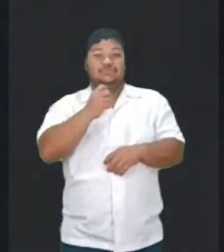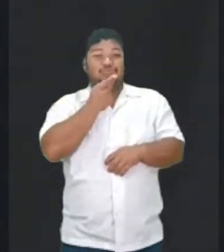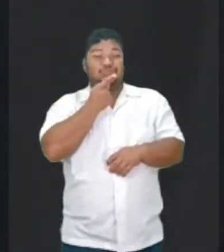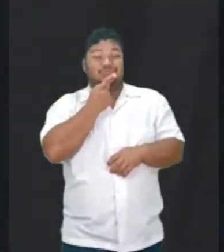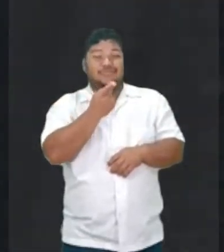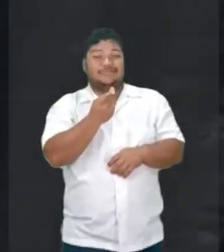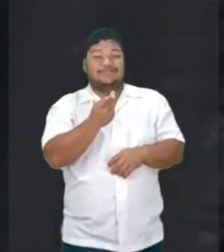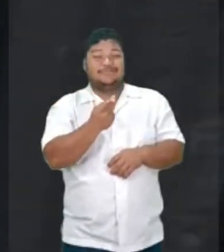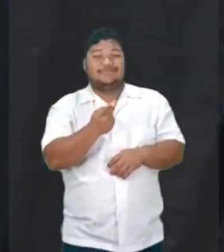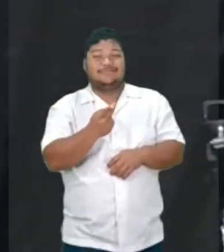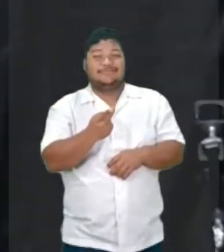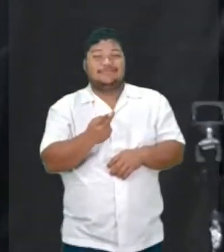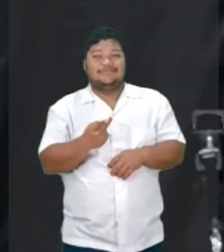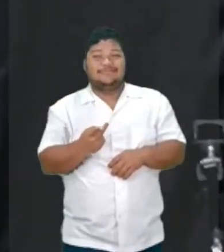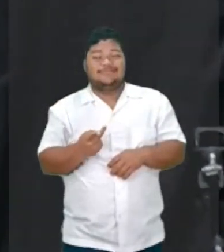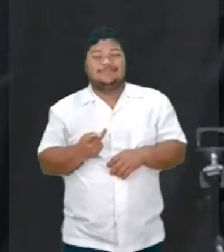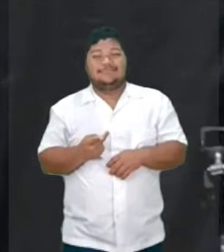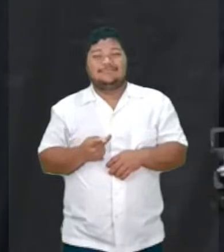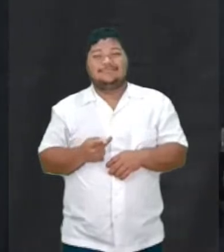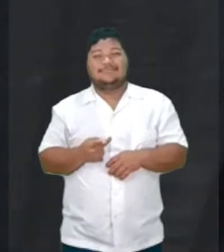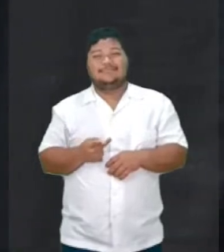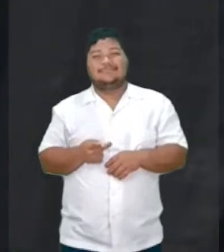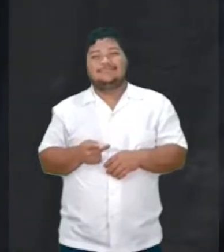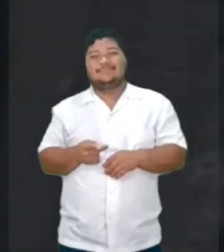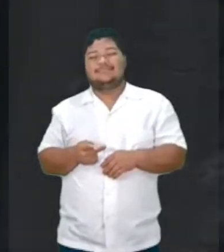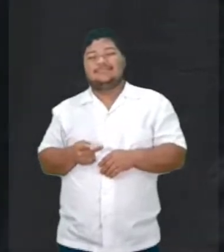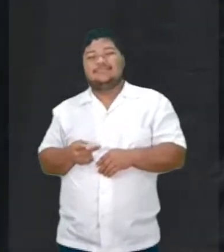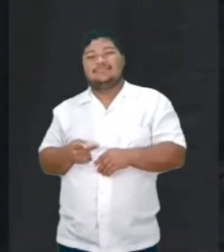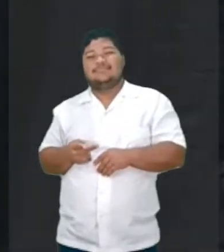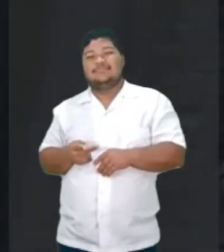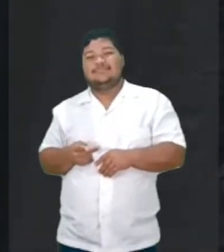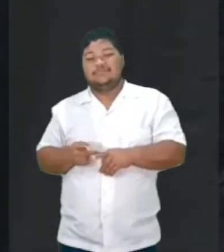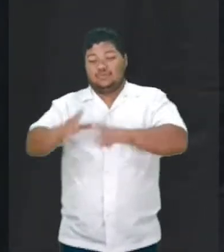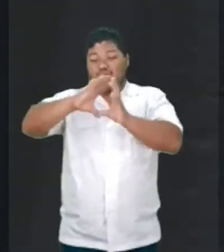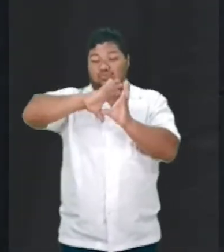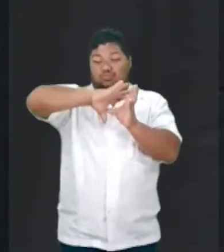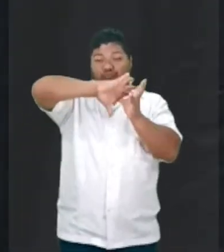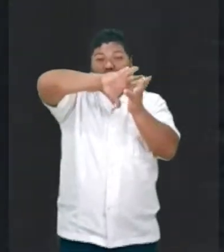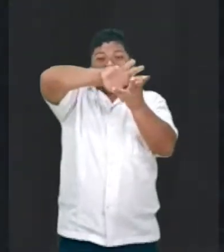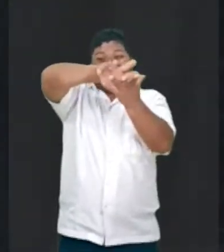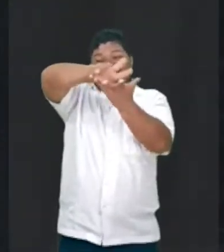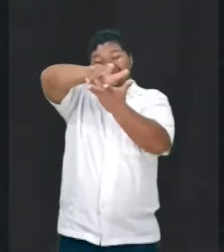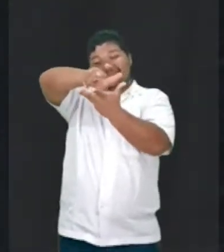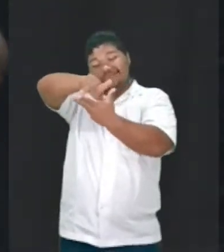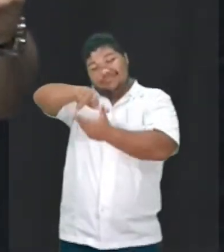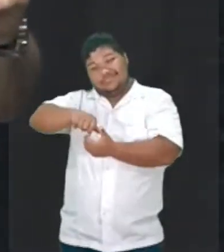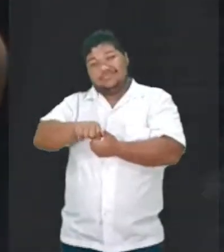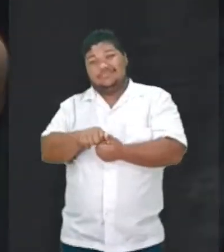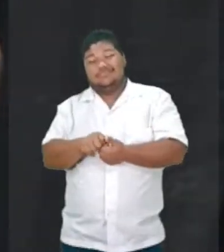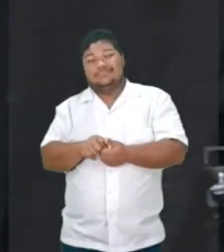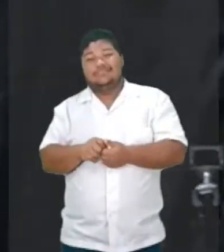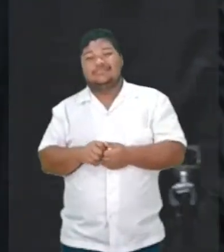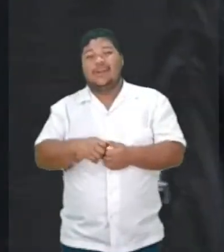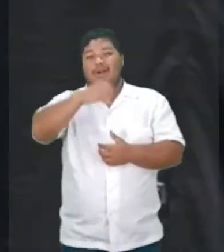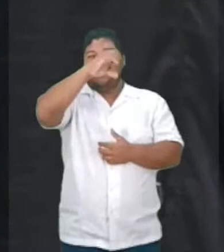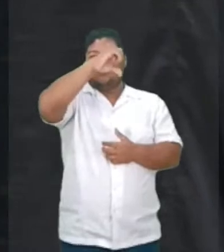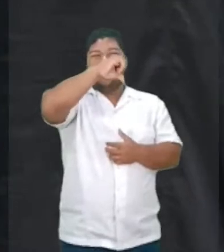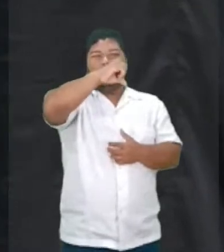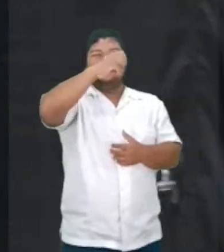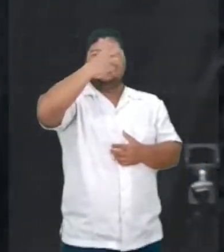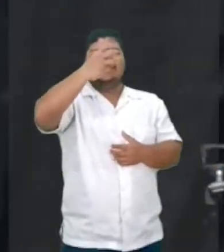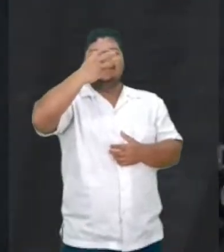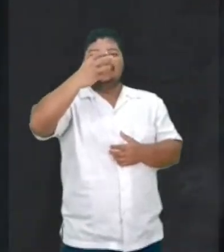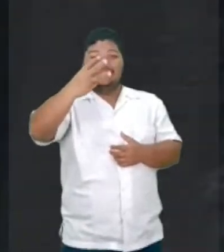a distância de um lado para o outro do universo corresponde a 93 bilhões